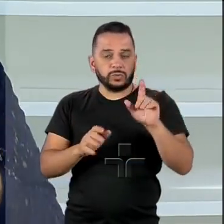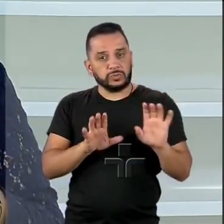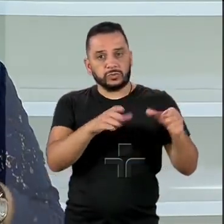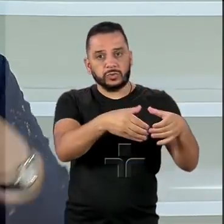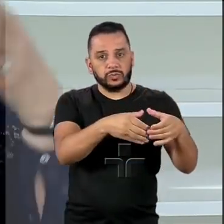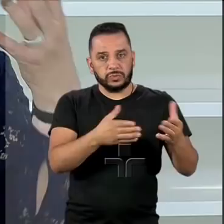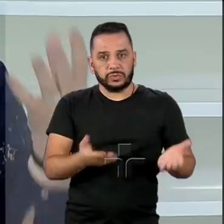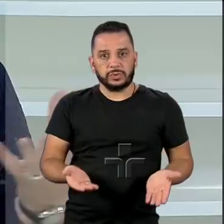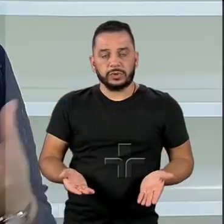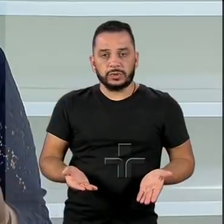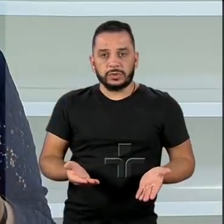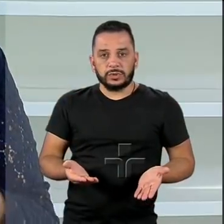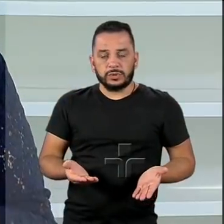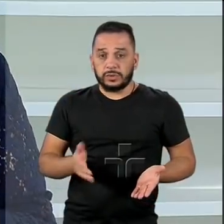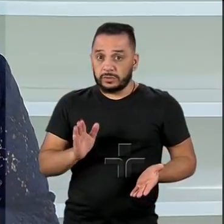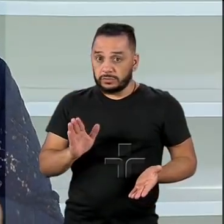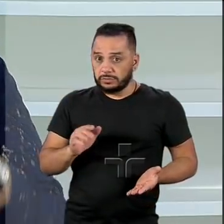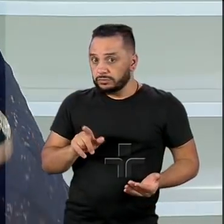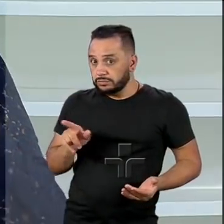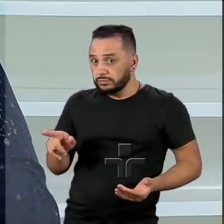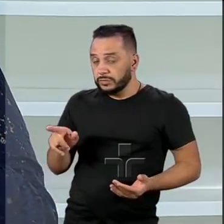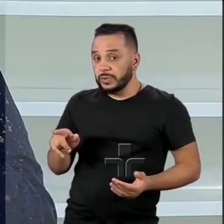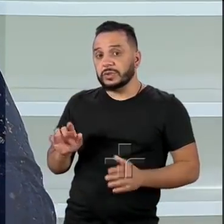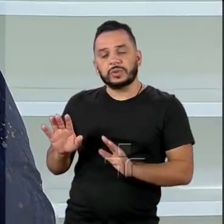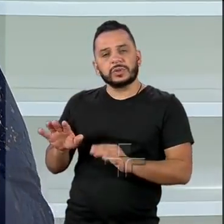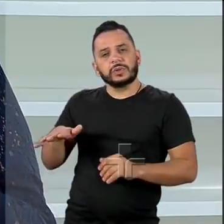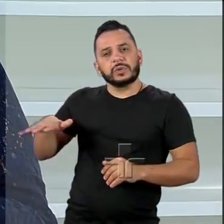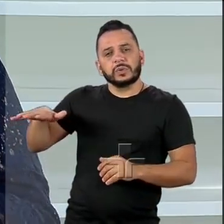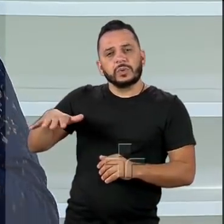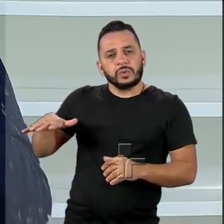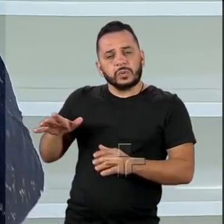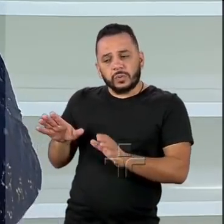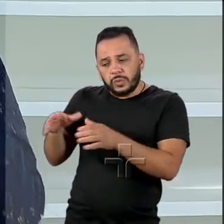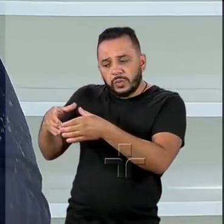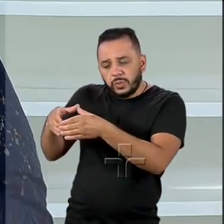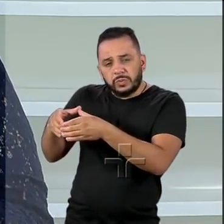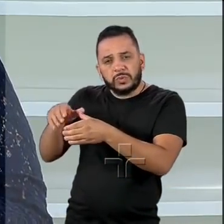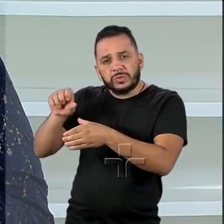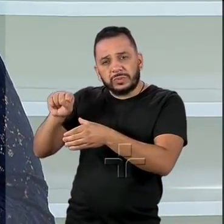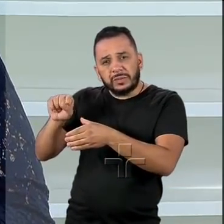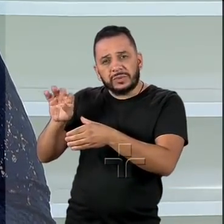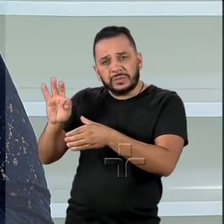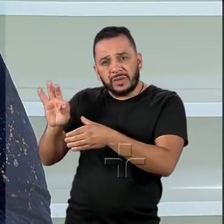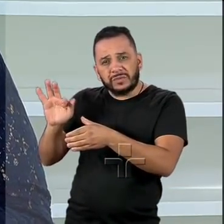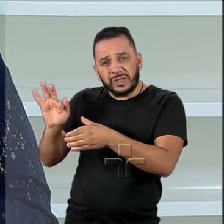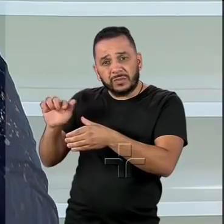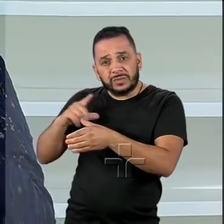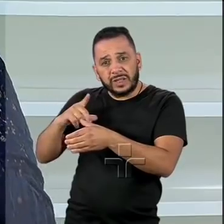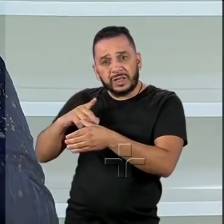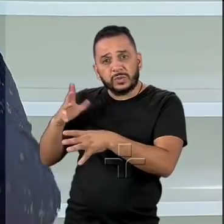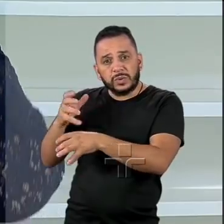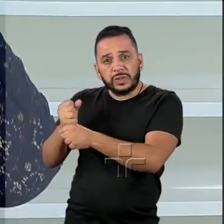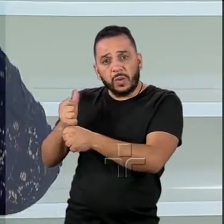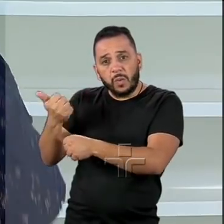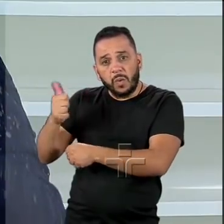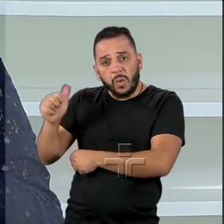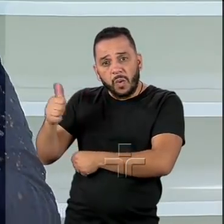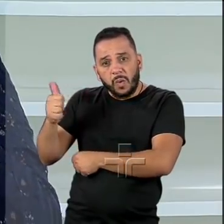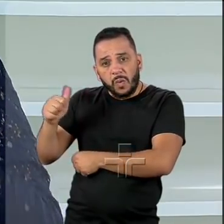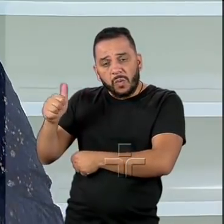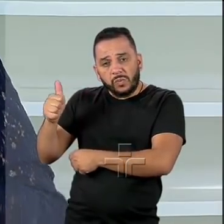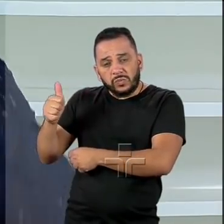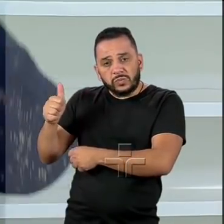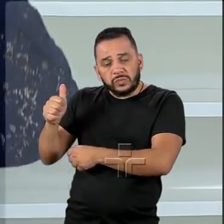é impossível, em uma corte única, nós colocarmos 11 julgadores para terem